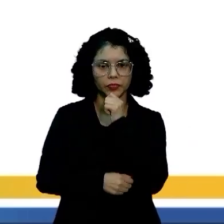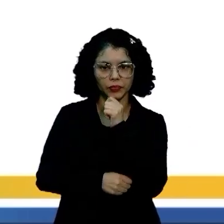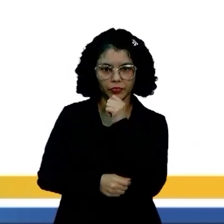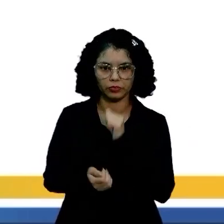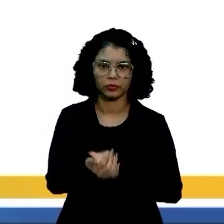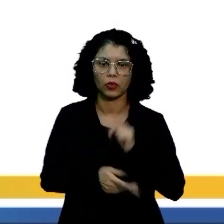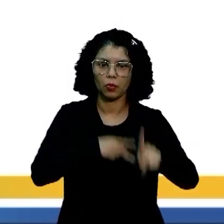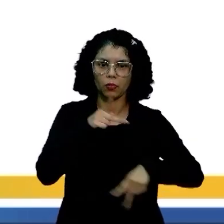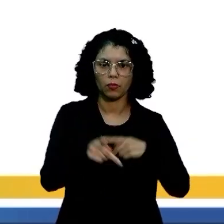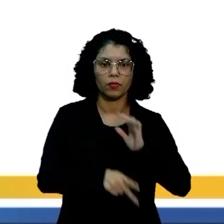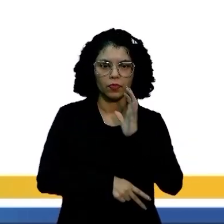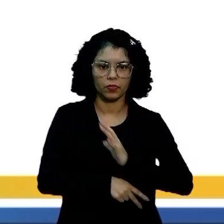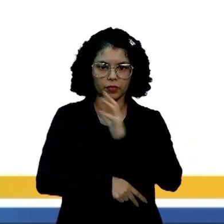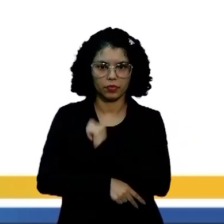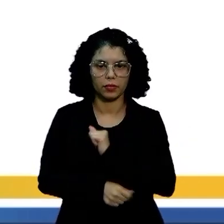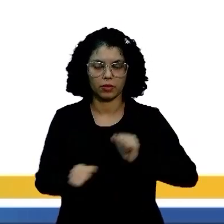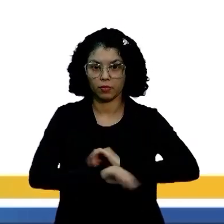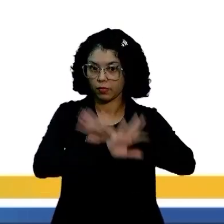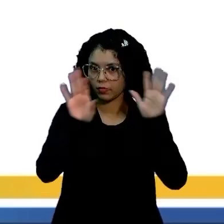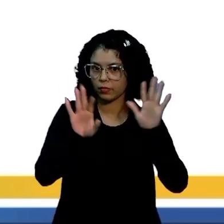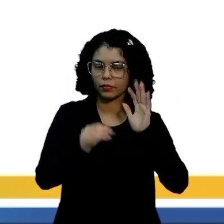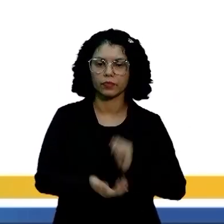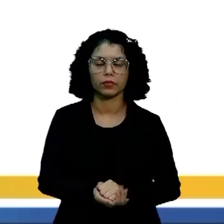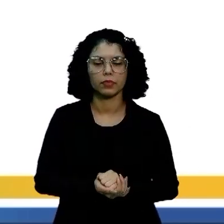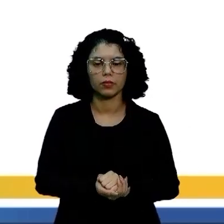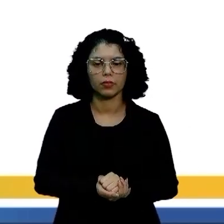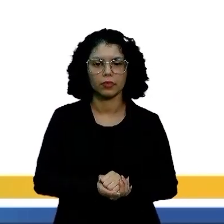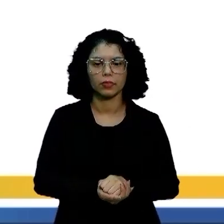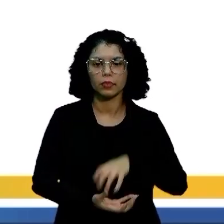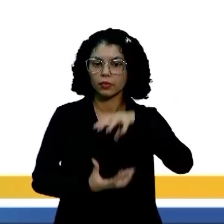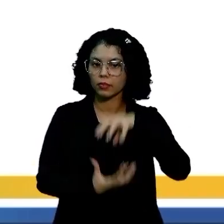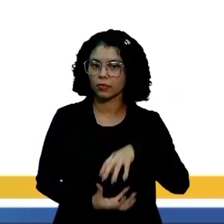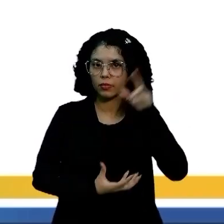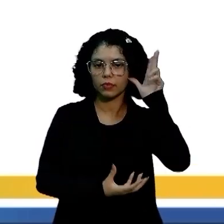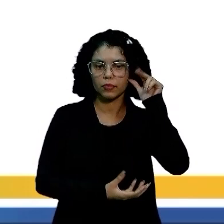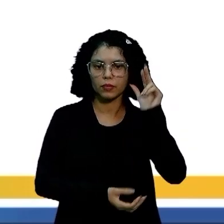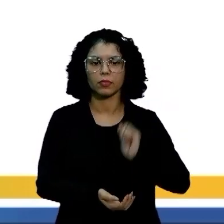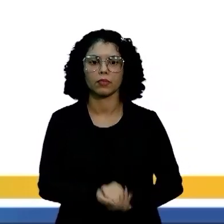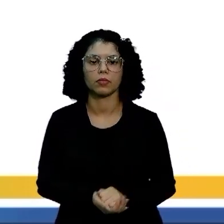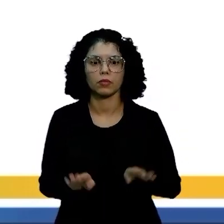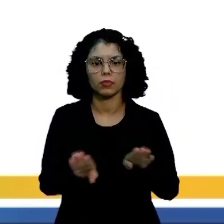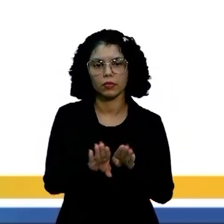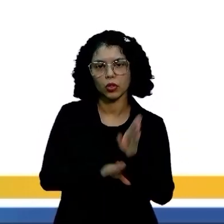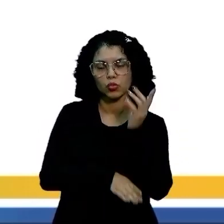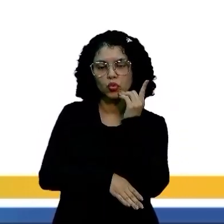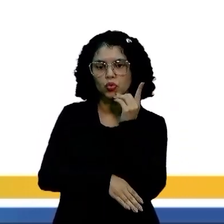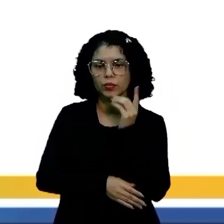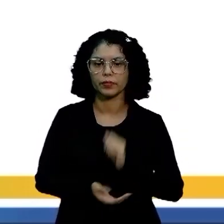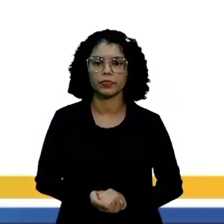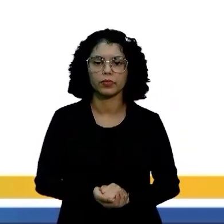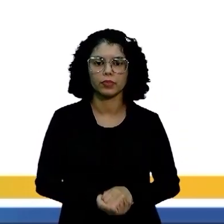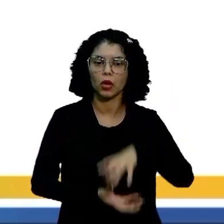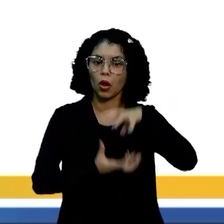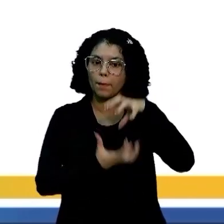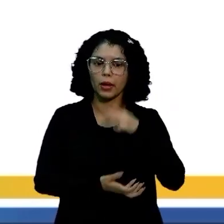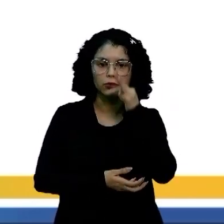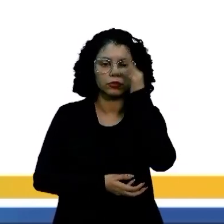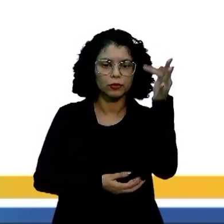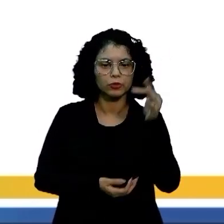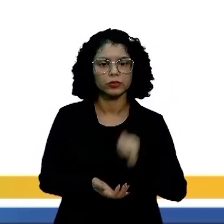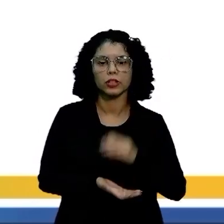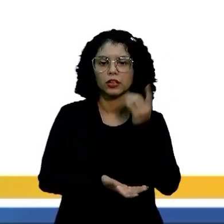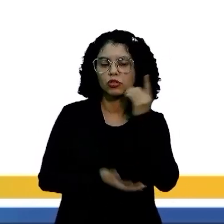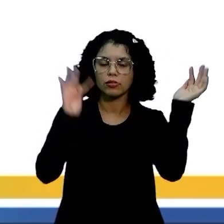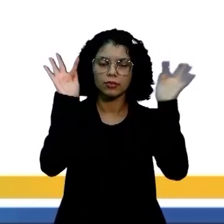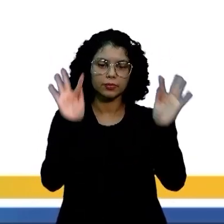povo hebreu amado e esclarecido, Páscoa ficou da redenção o dia. Páscoa de flores, dia